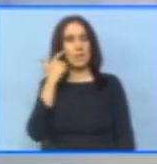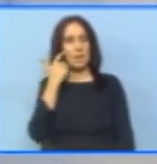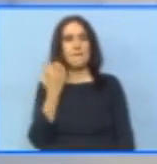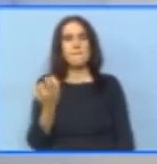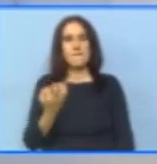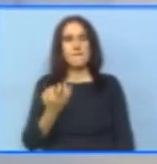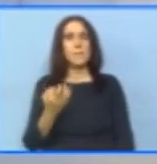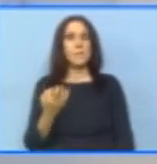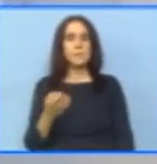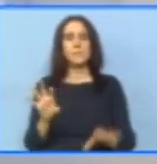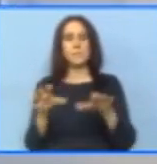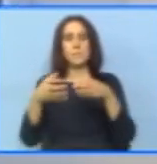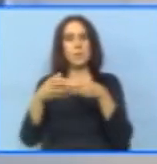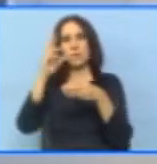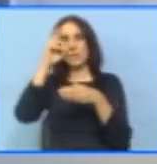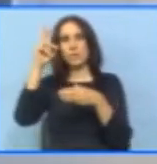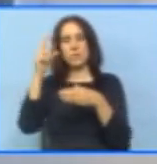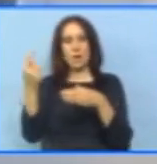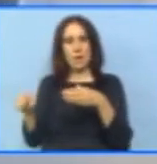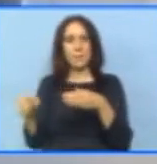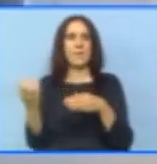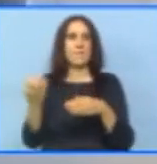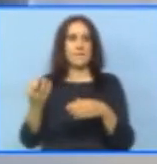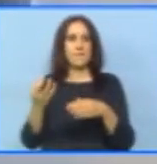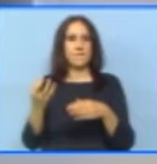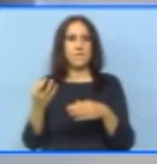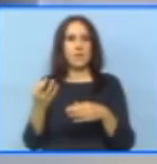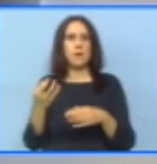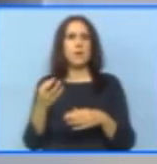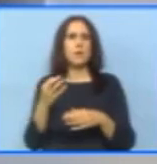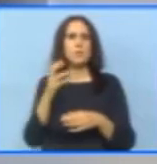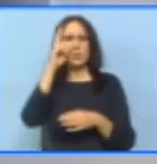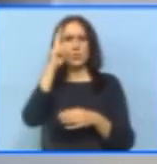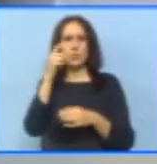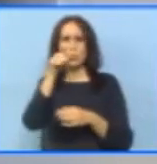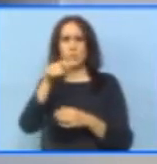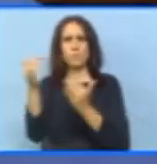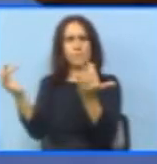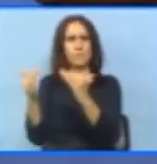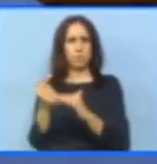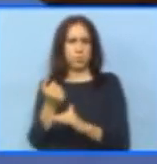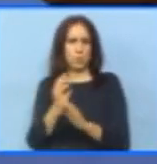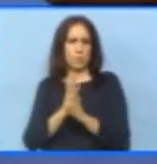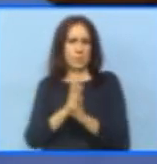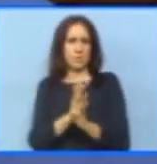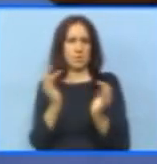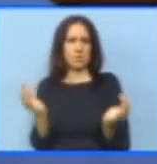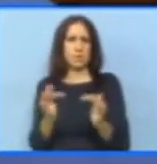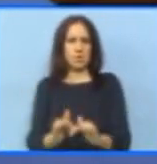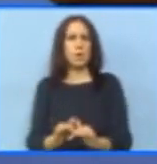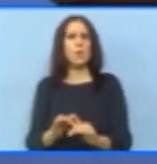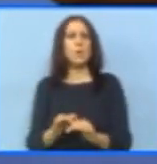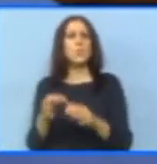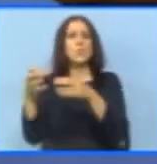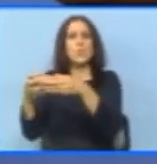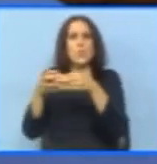porque, de facto, a comunidade russa tem, e embora tenham estado poucos russos nesta peregrinação, não tenha sido um grupo